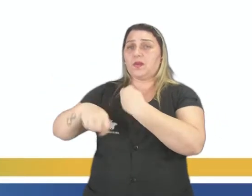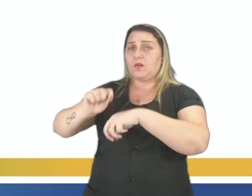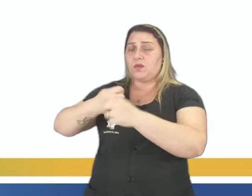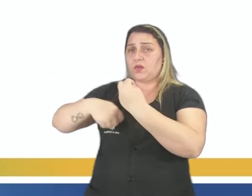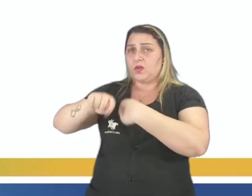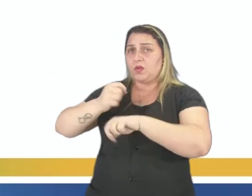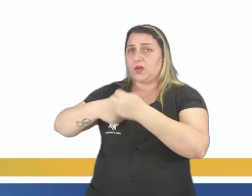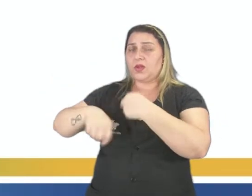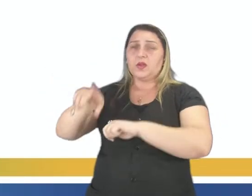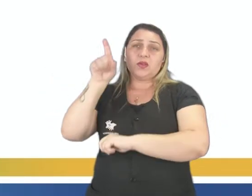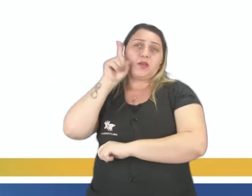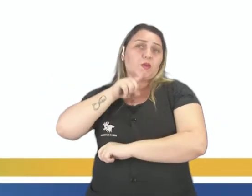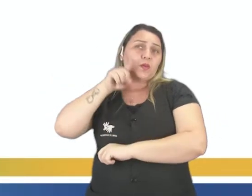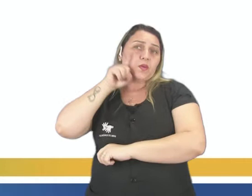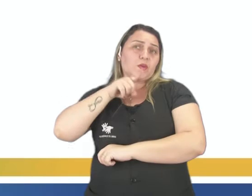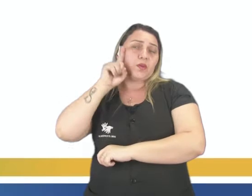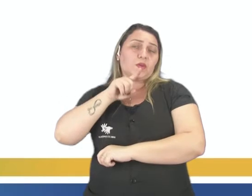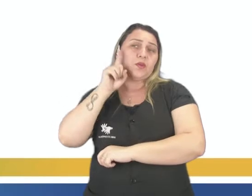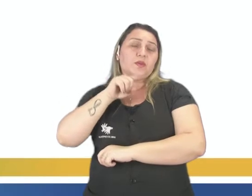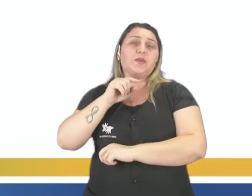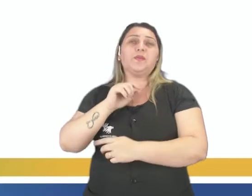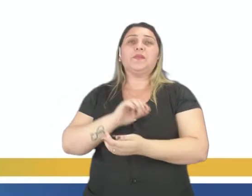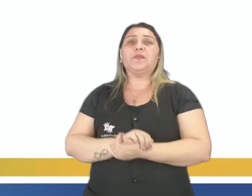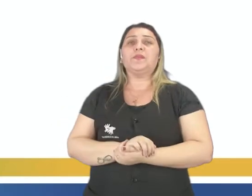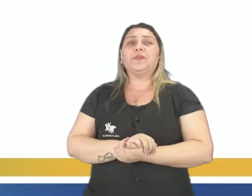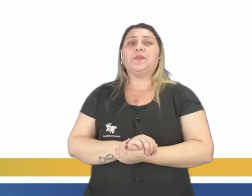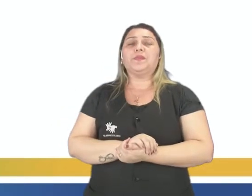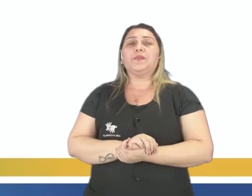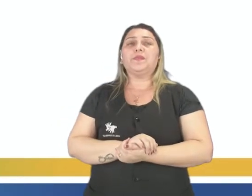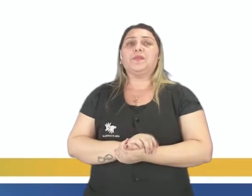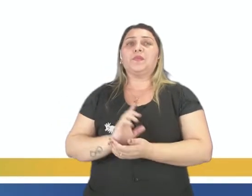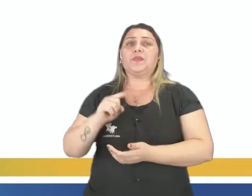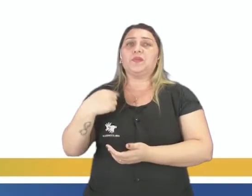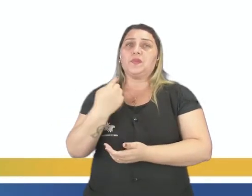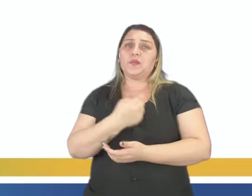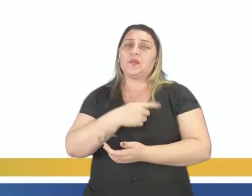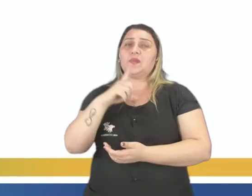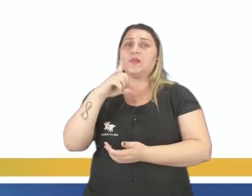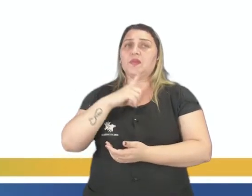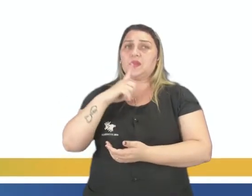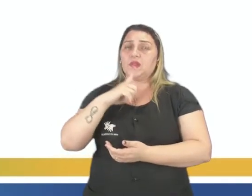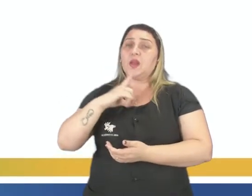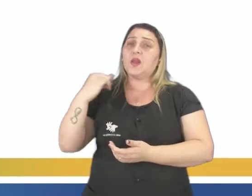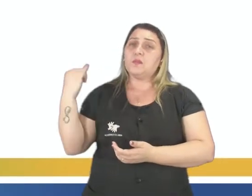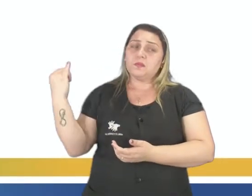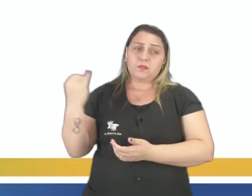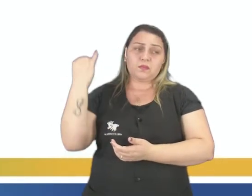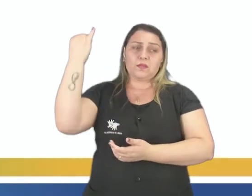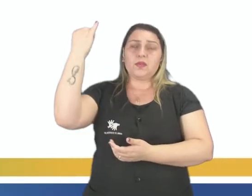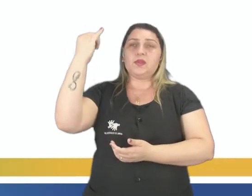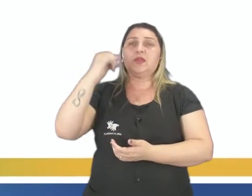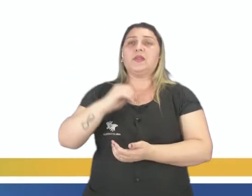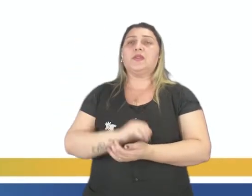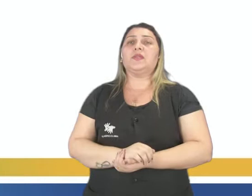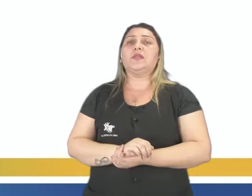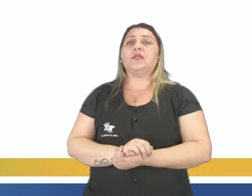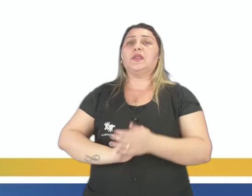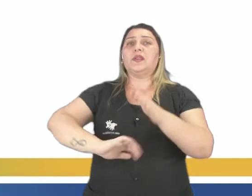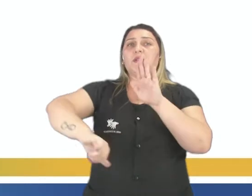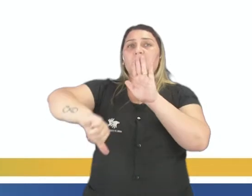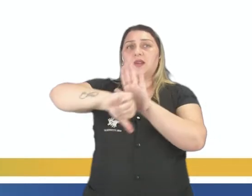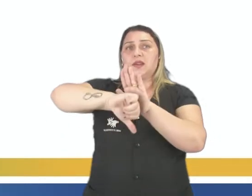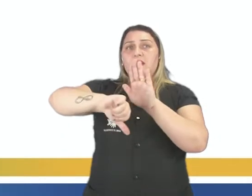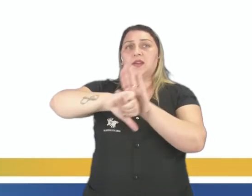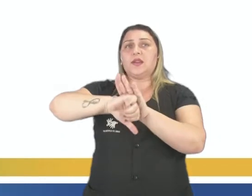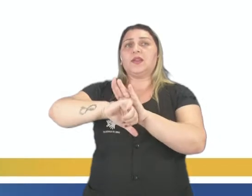por parte dos Estados Unidos, como represária. E a gente tem uma questão muito importante, que é a crise dos